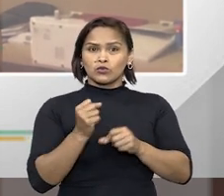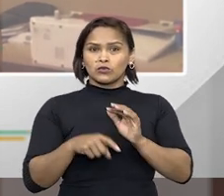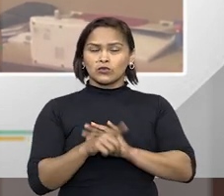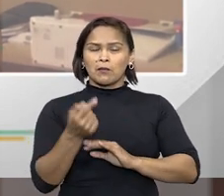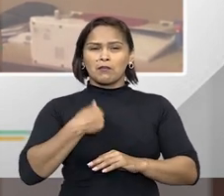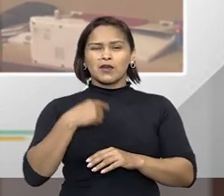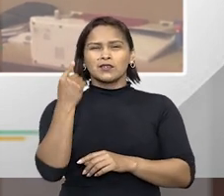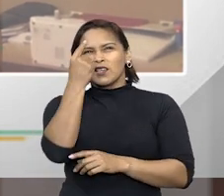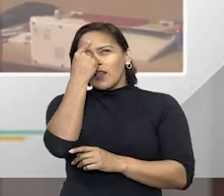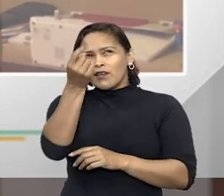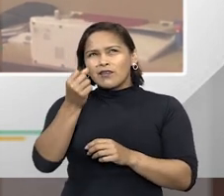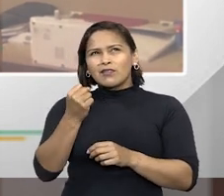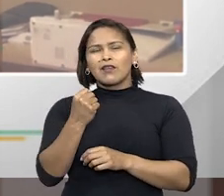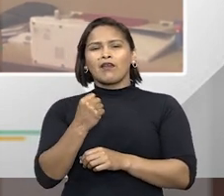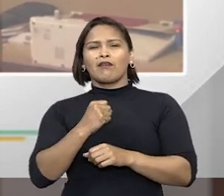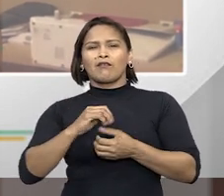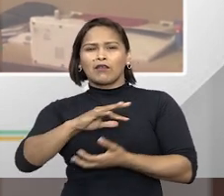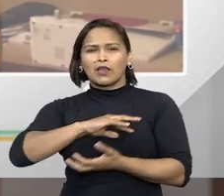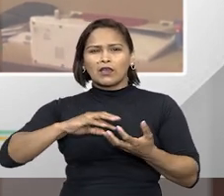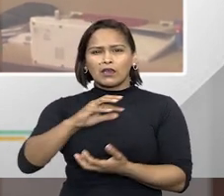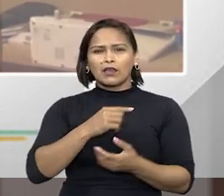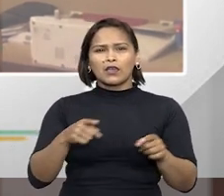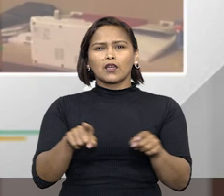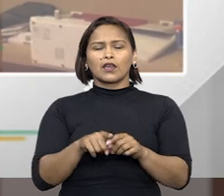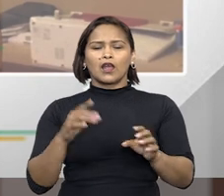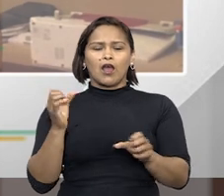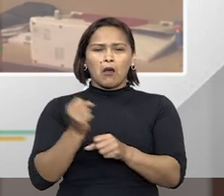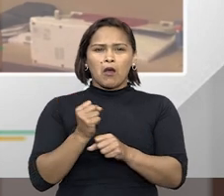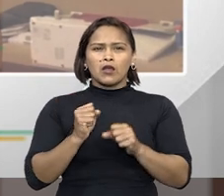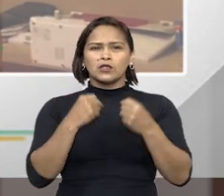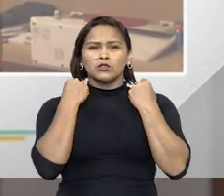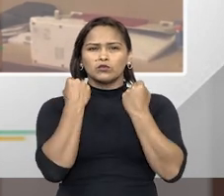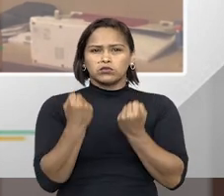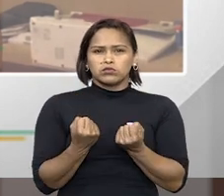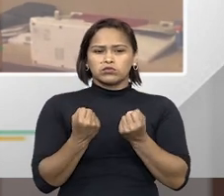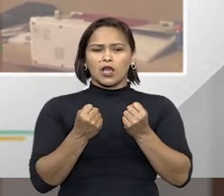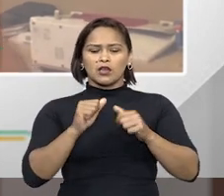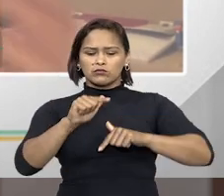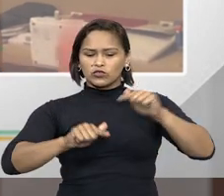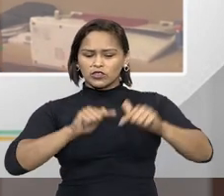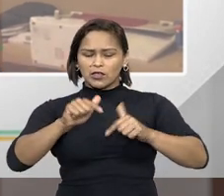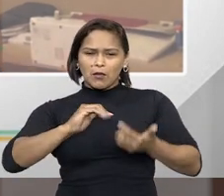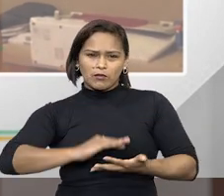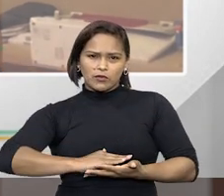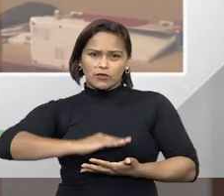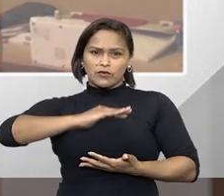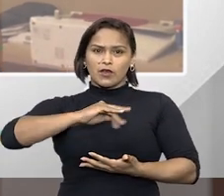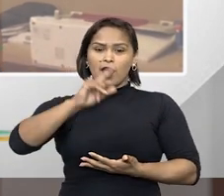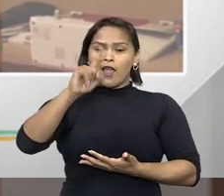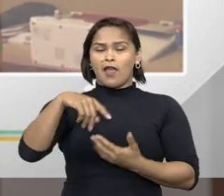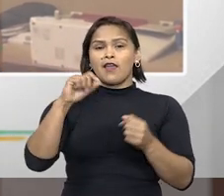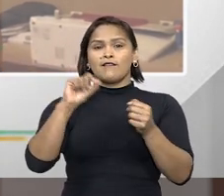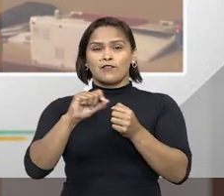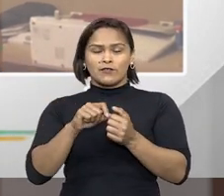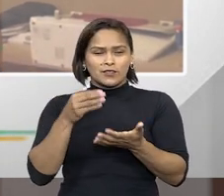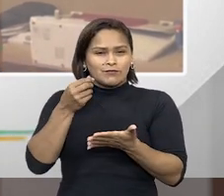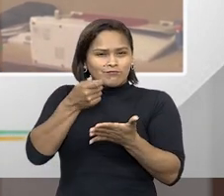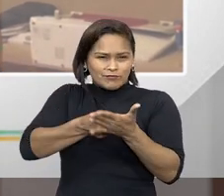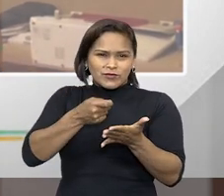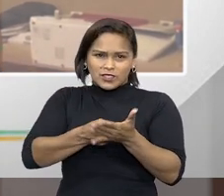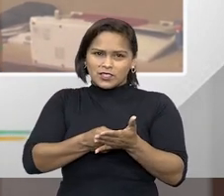da crise, do sobrecarregamento de causas, e isso foi fazendo com que as resistências